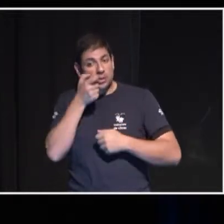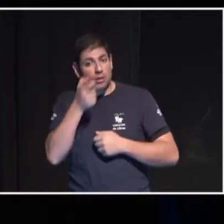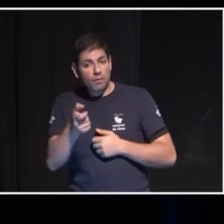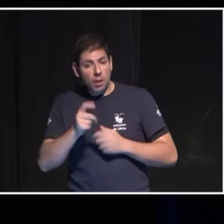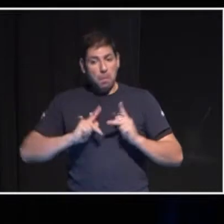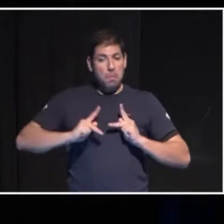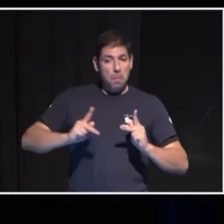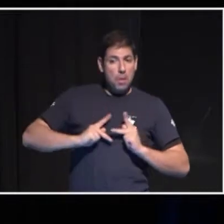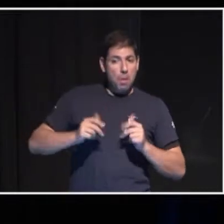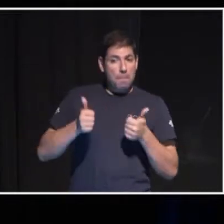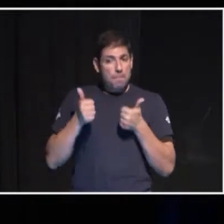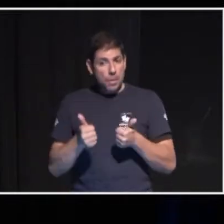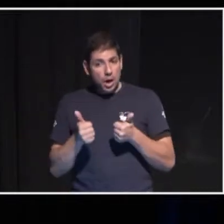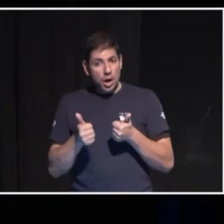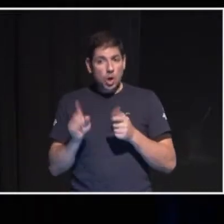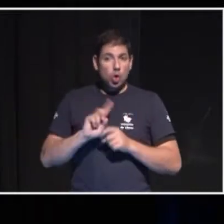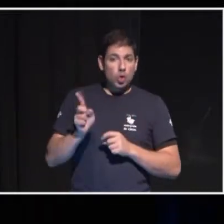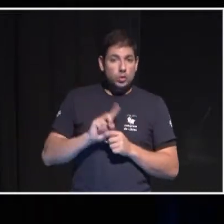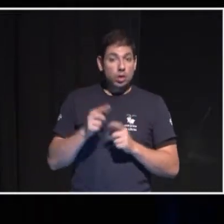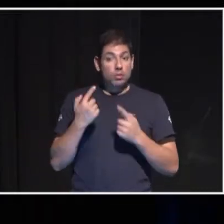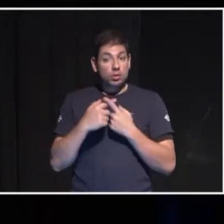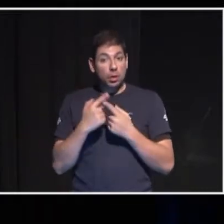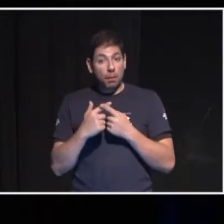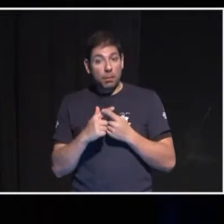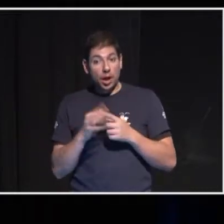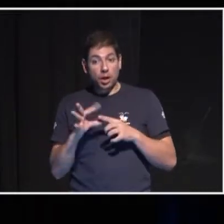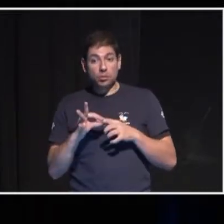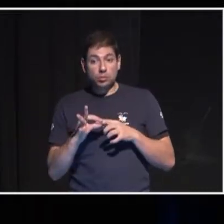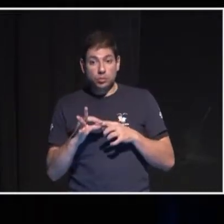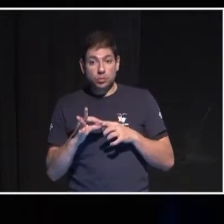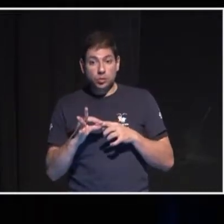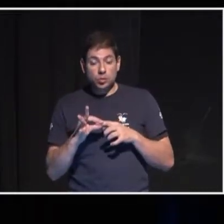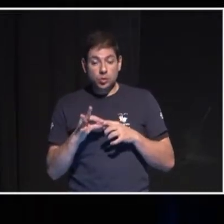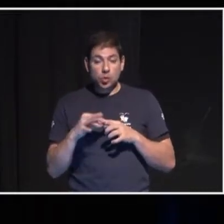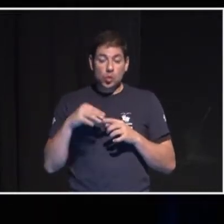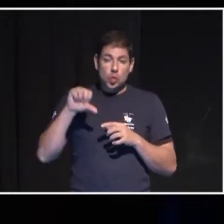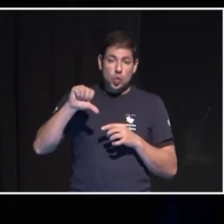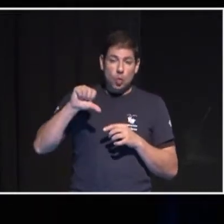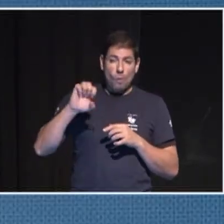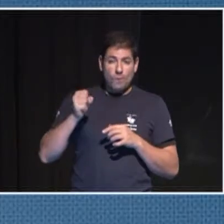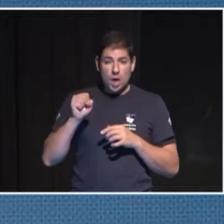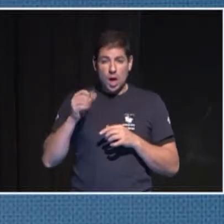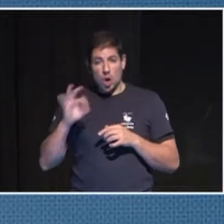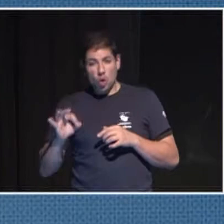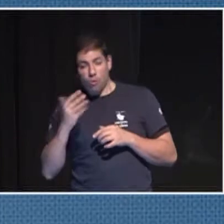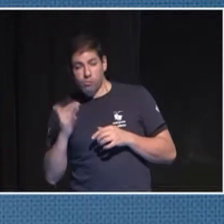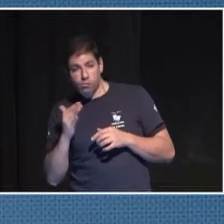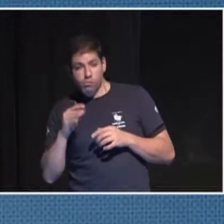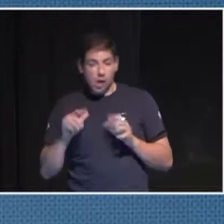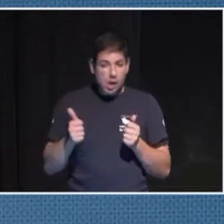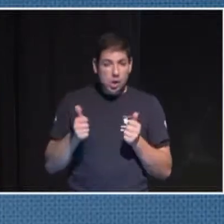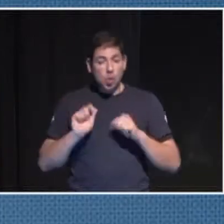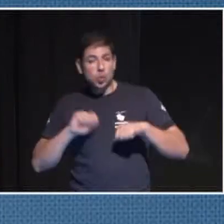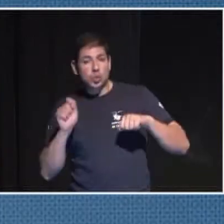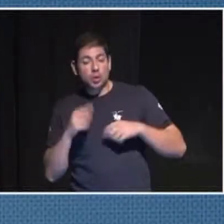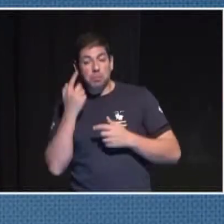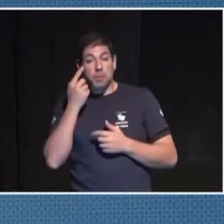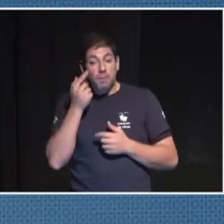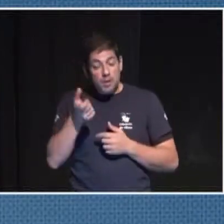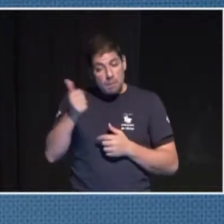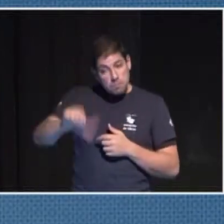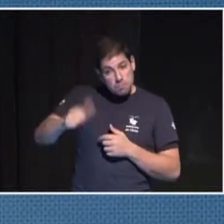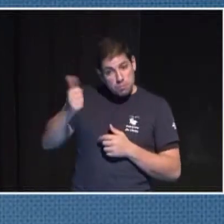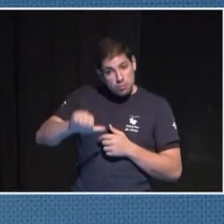pulmonar, testes de dessaturação, questionários que o paciente vai responder para ser avaliada a gravidade